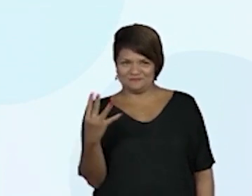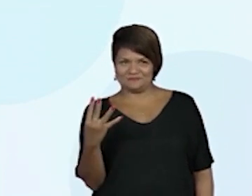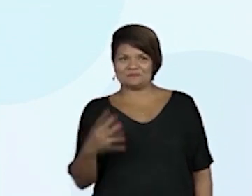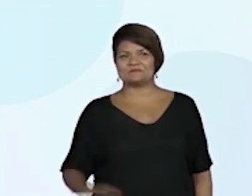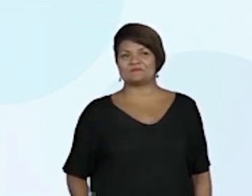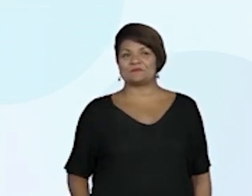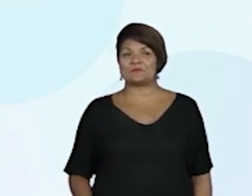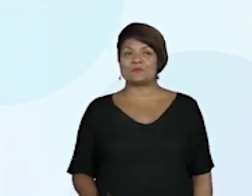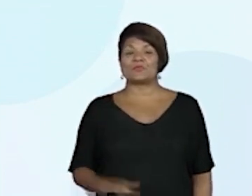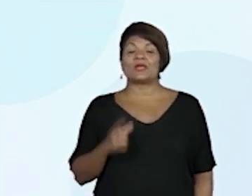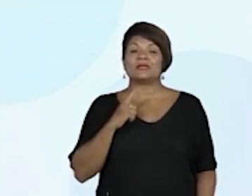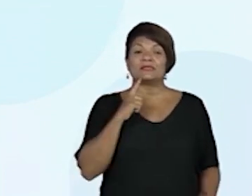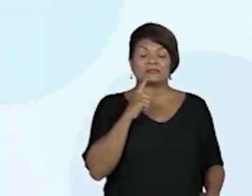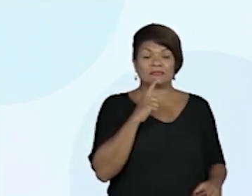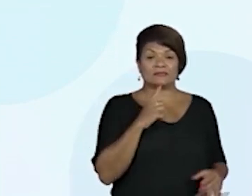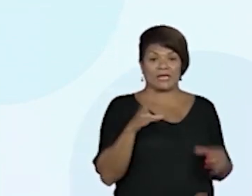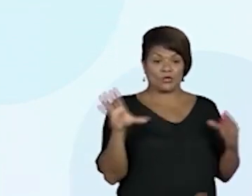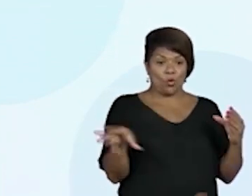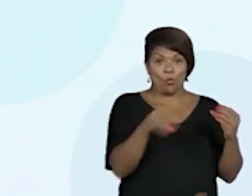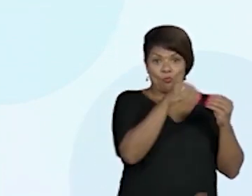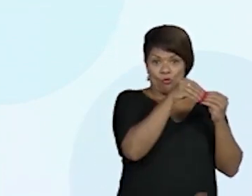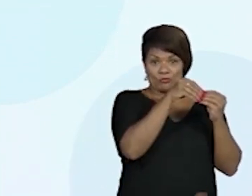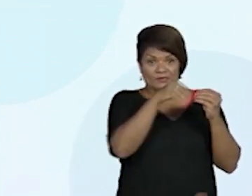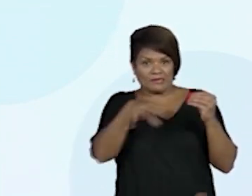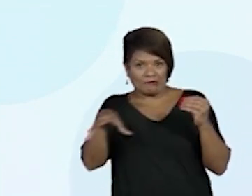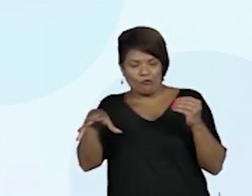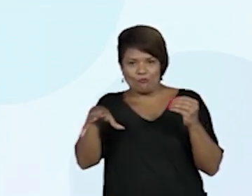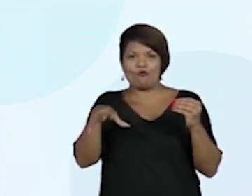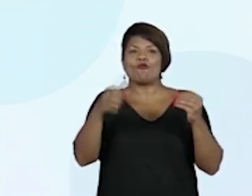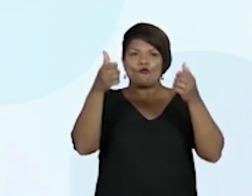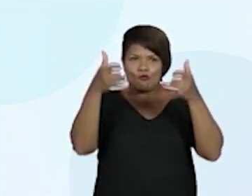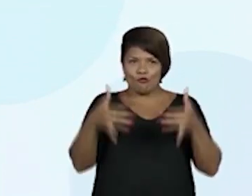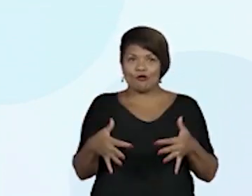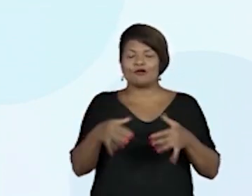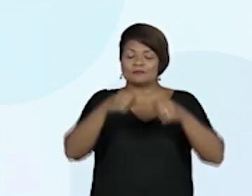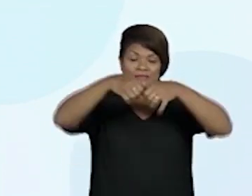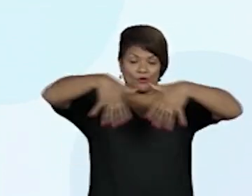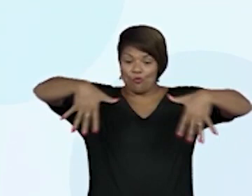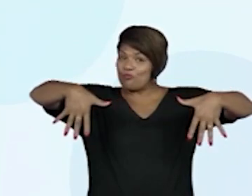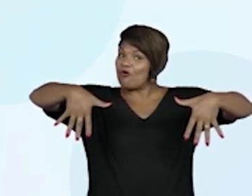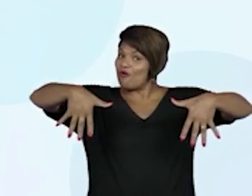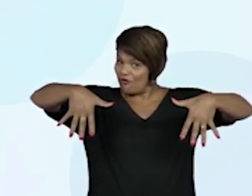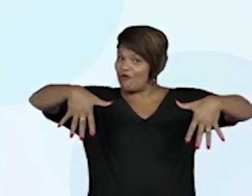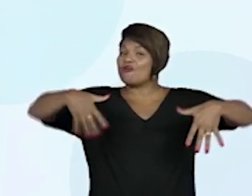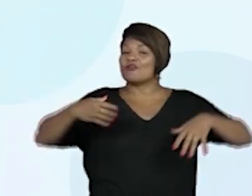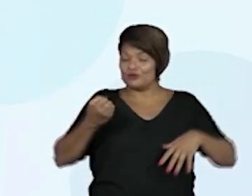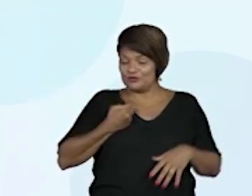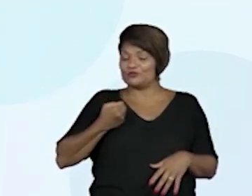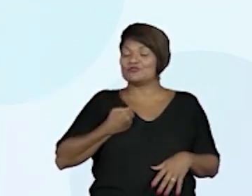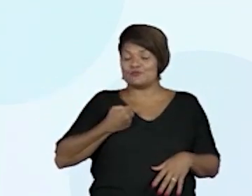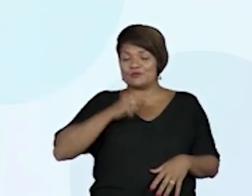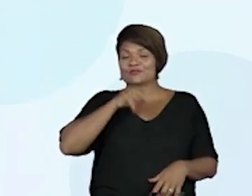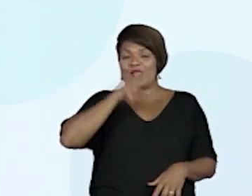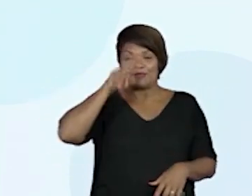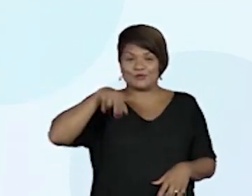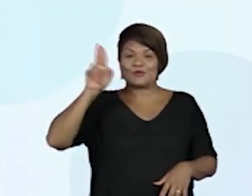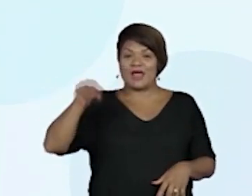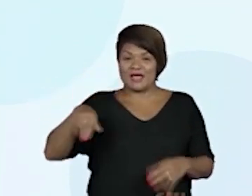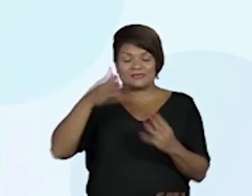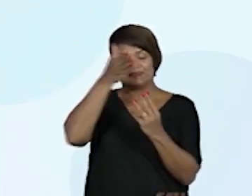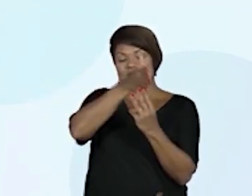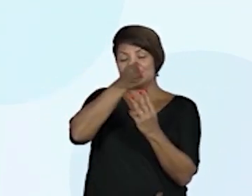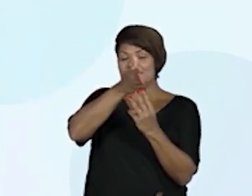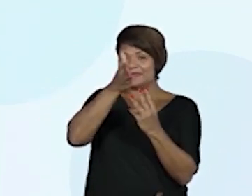EF02MA04. Compor e decompor números naturais de até 3 ordens com suporte de material